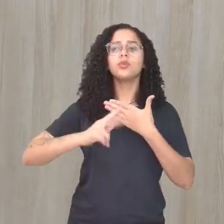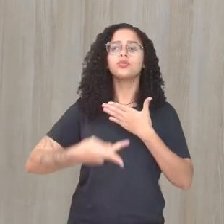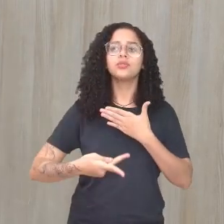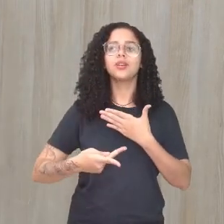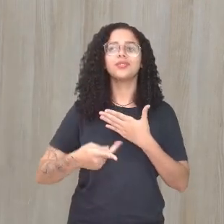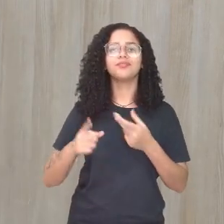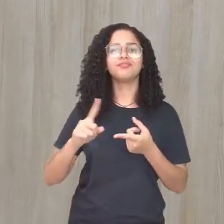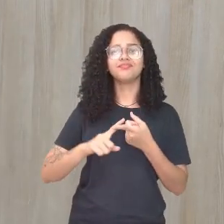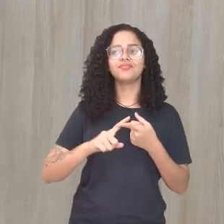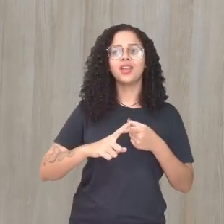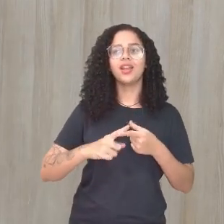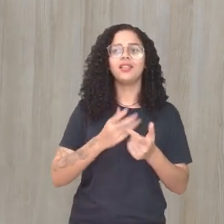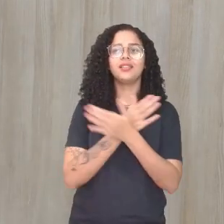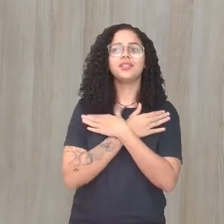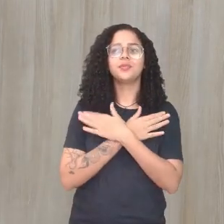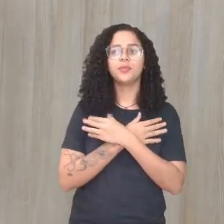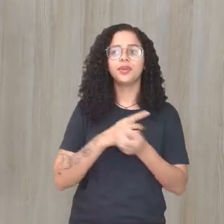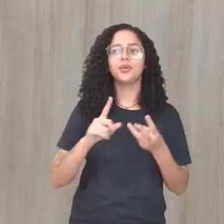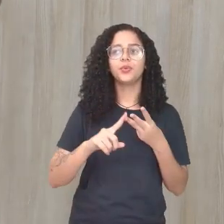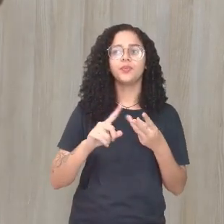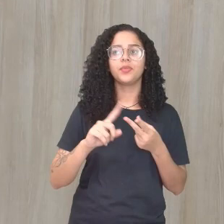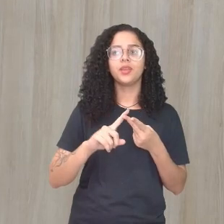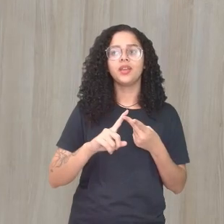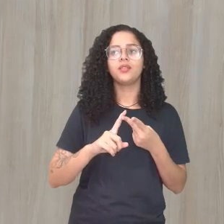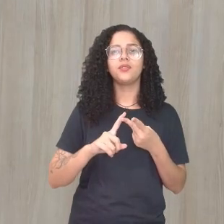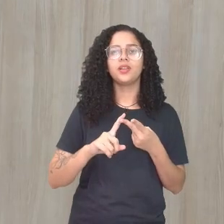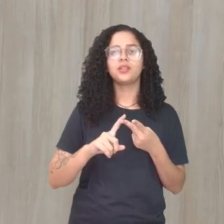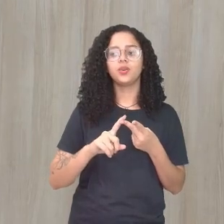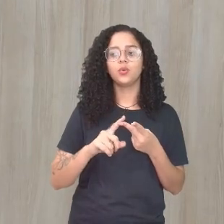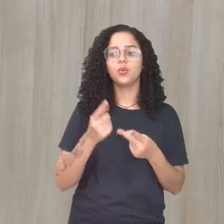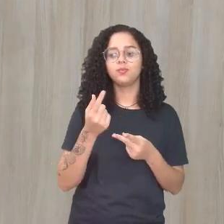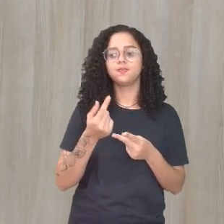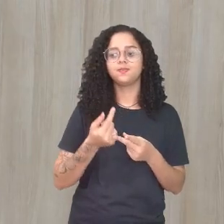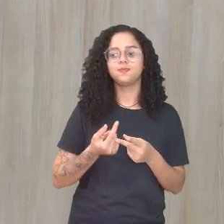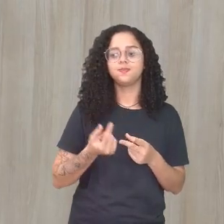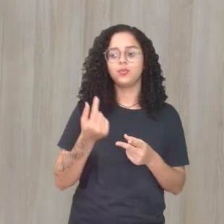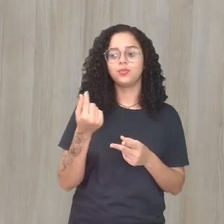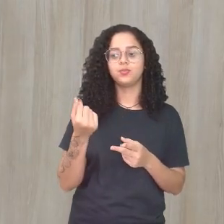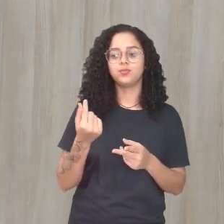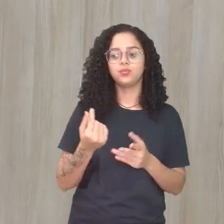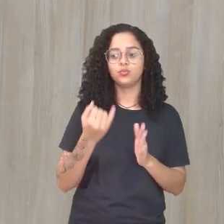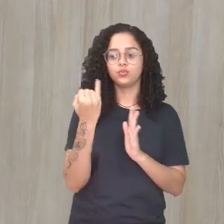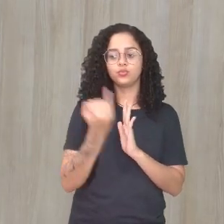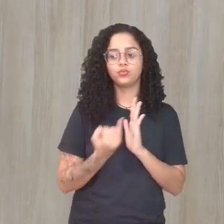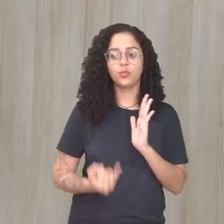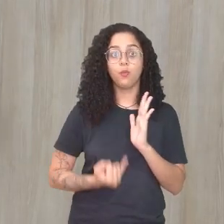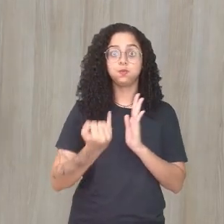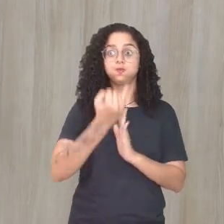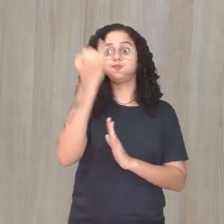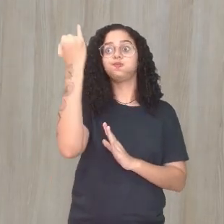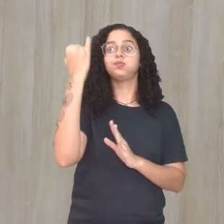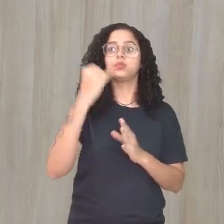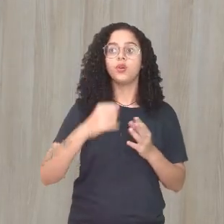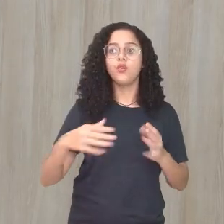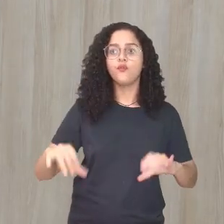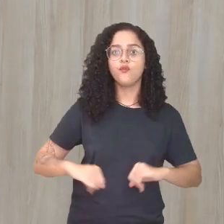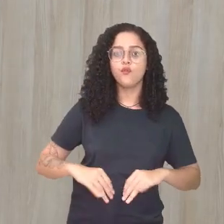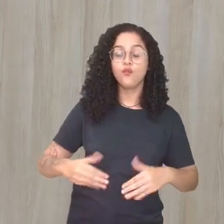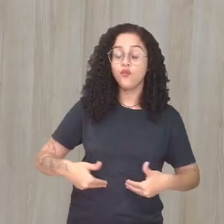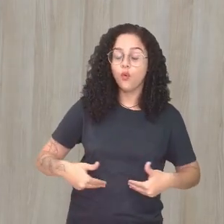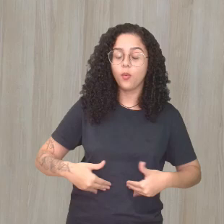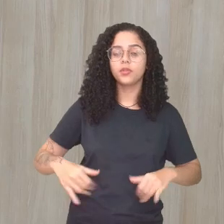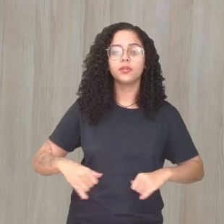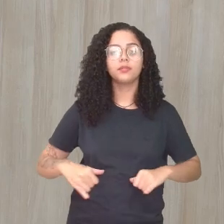desemprego, inflação, fome e miséria. Há relatos que dizem que tanto na Itália como na Alemanha a